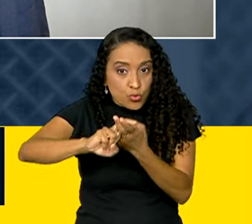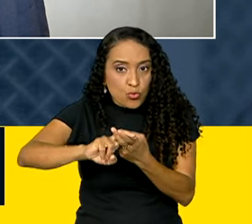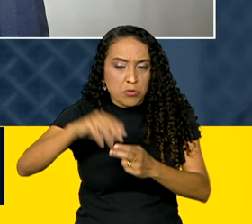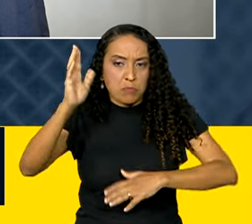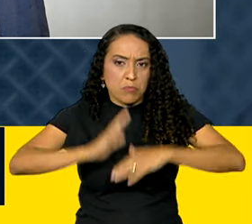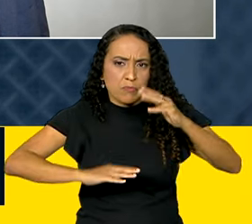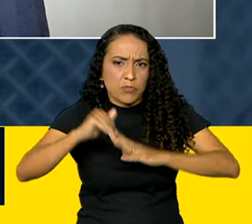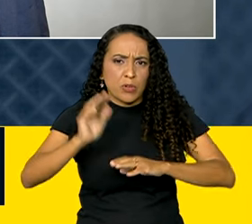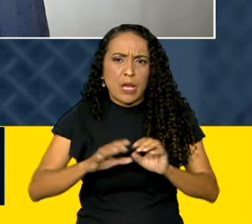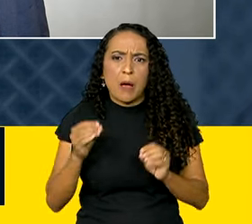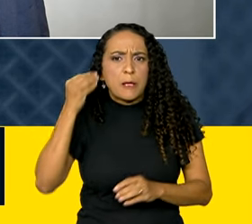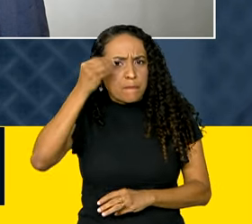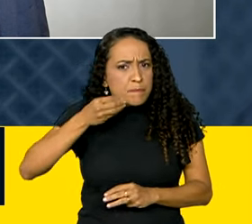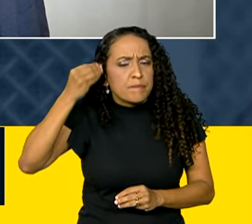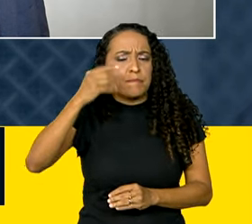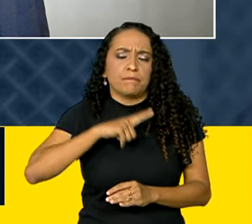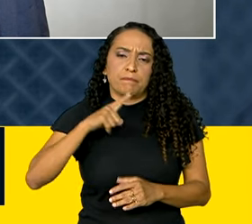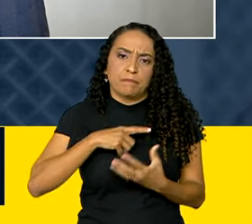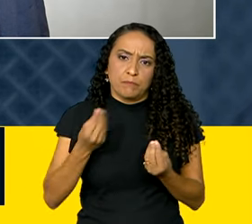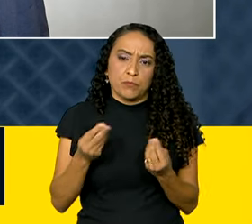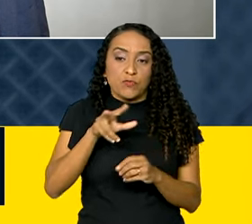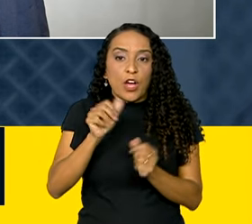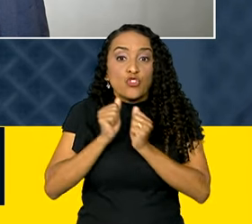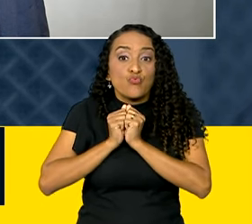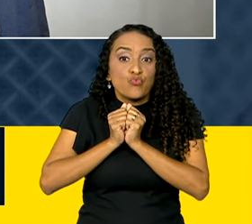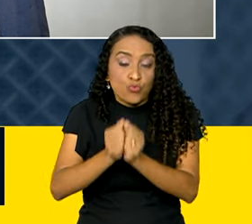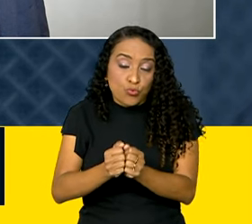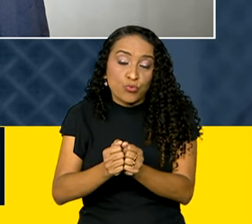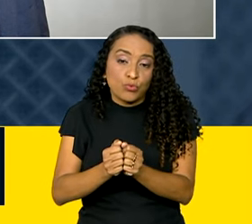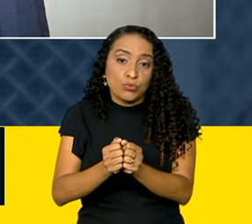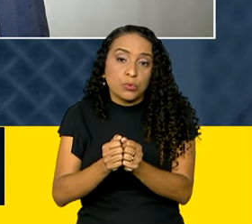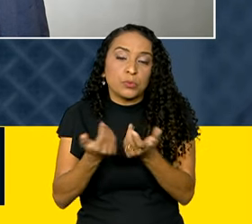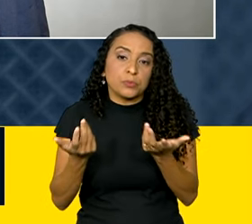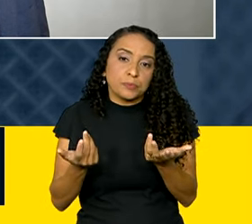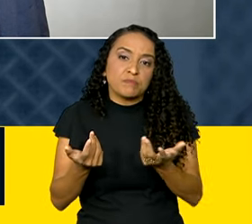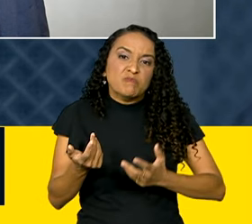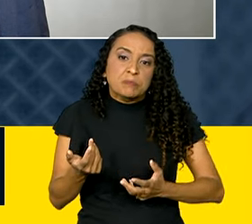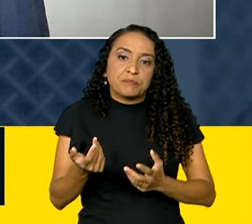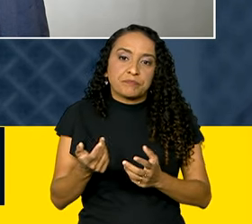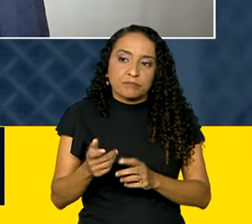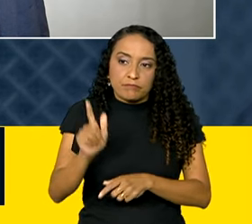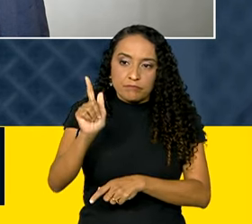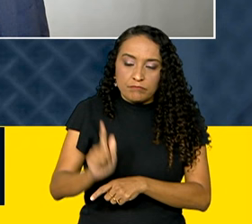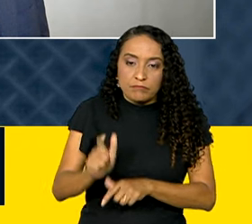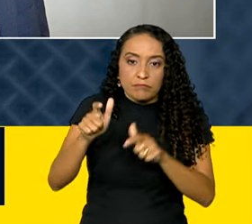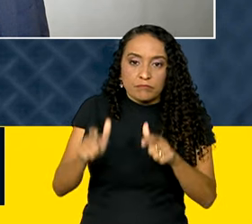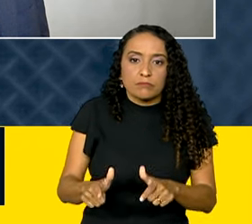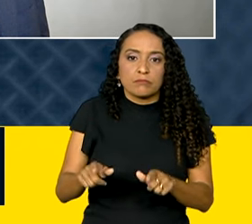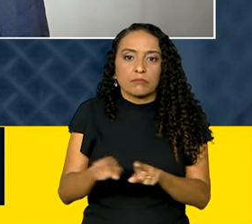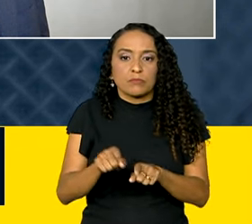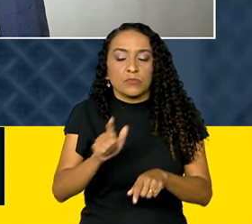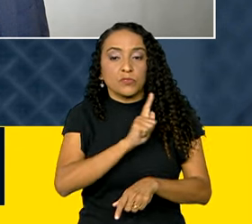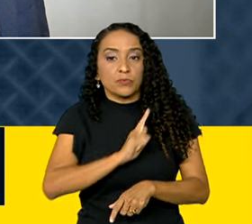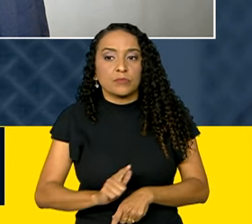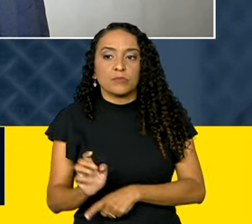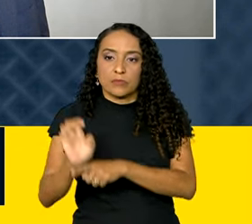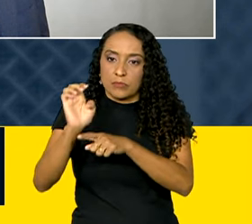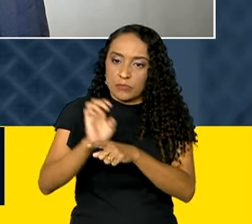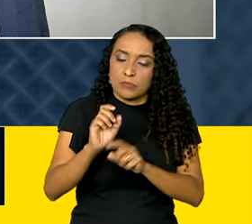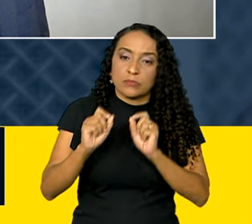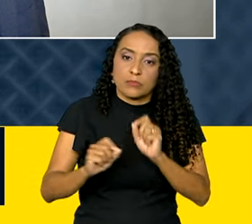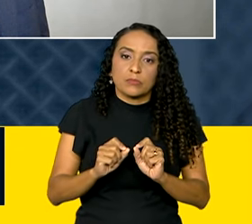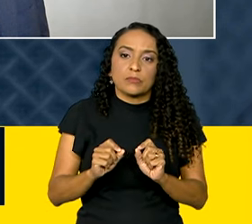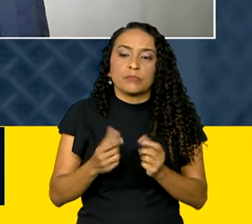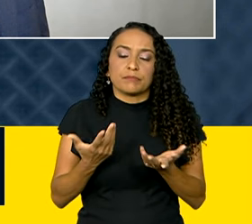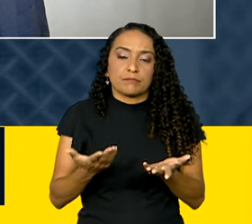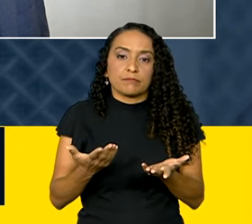profissionais bastante experientes que vão junto aos gestores locais, os governos estaduais,